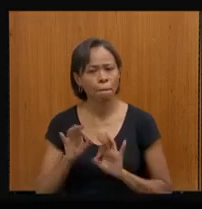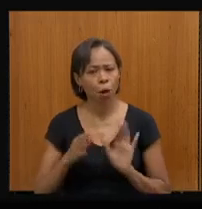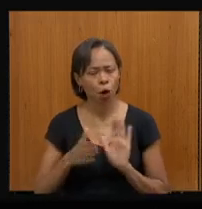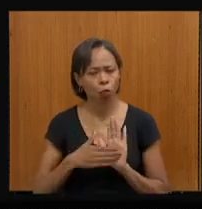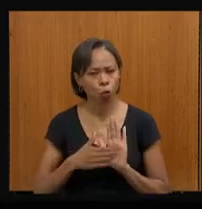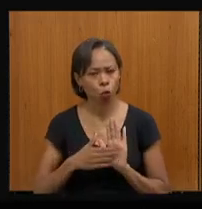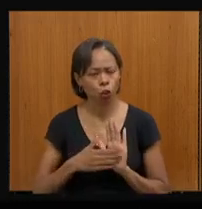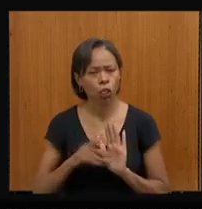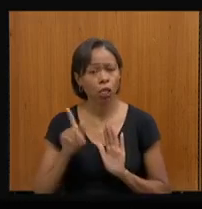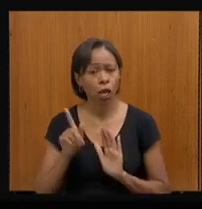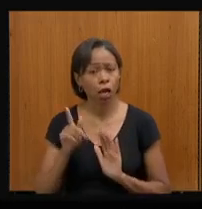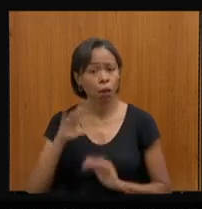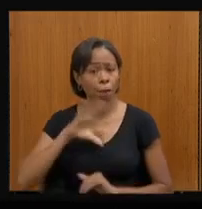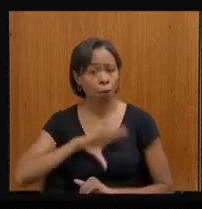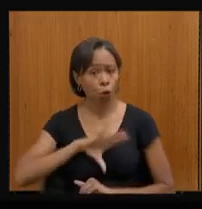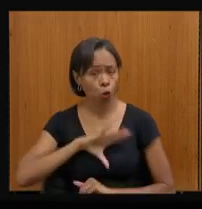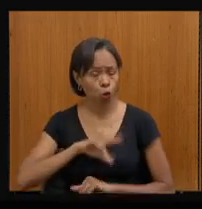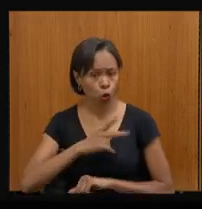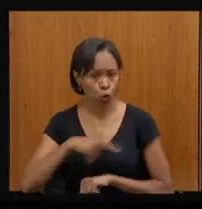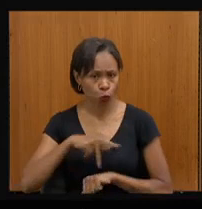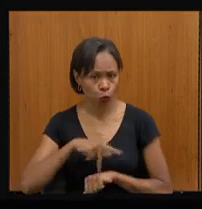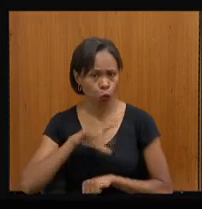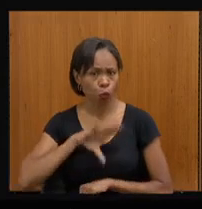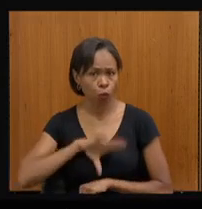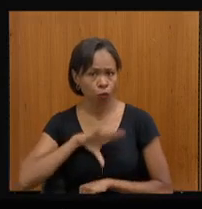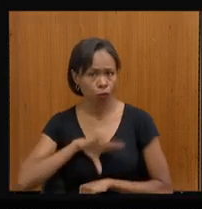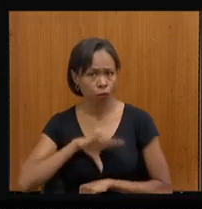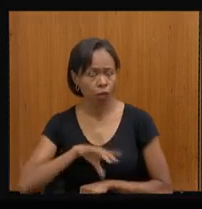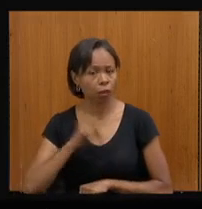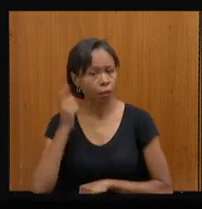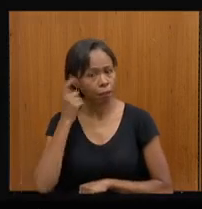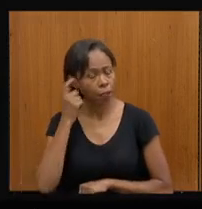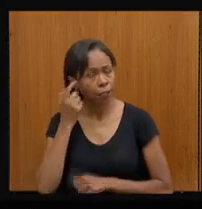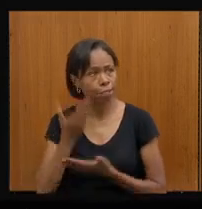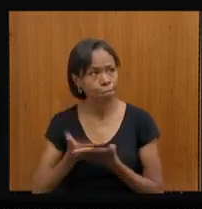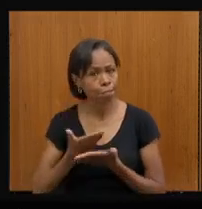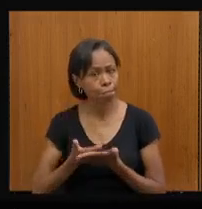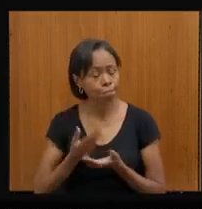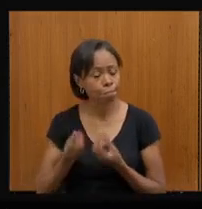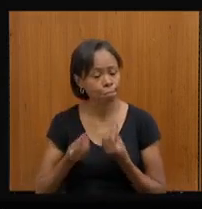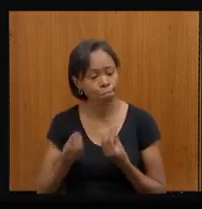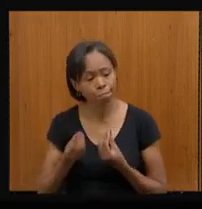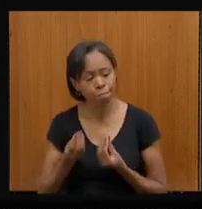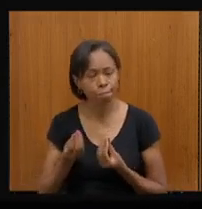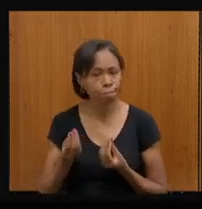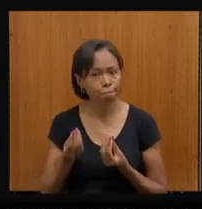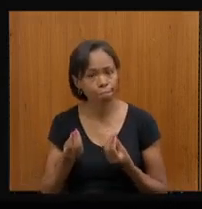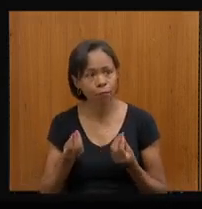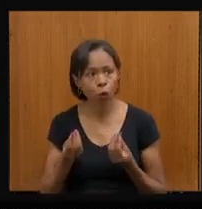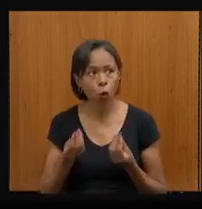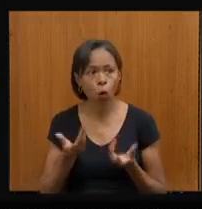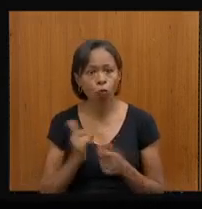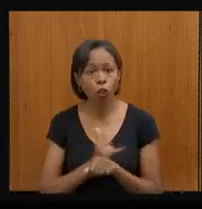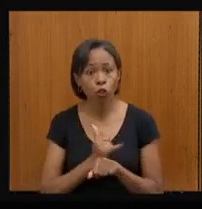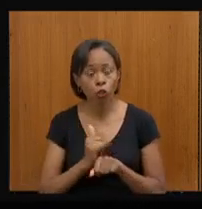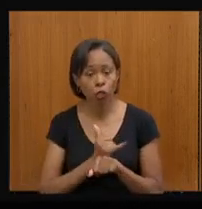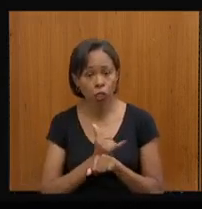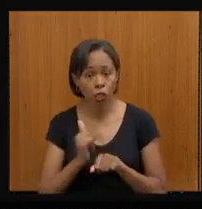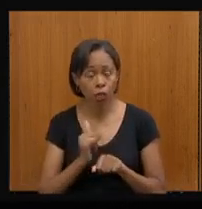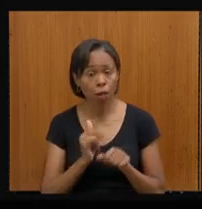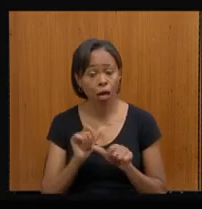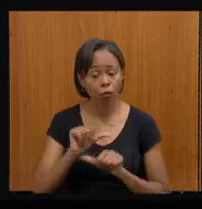Portugal em Portugal já tô estudando a possibilidade de fazer uma conversão cultura para o Eduardinho ver